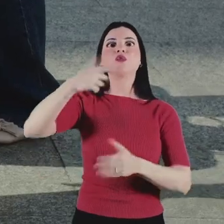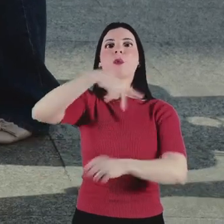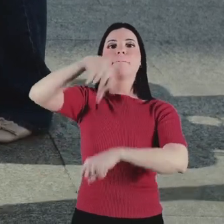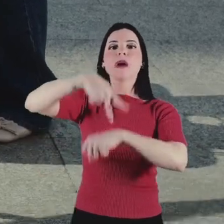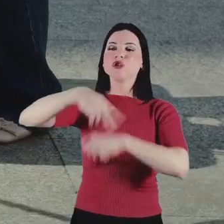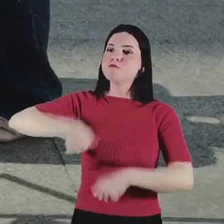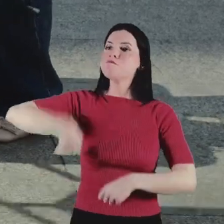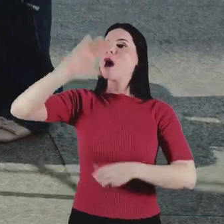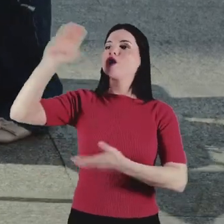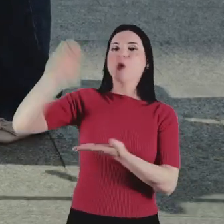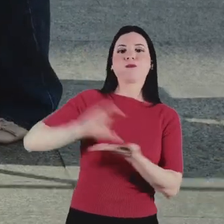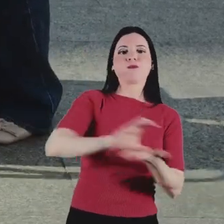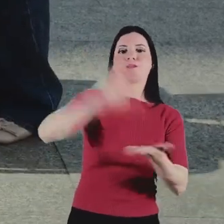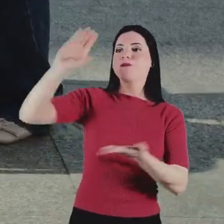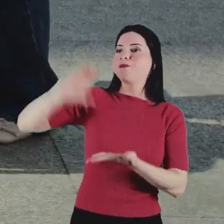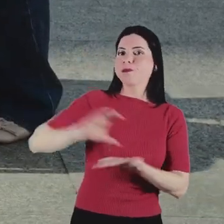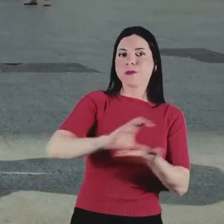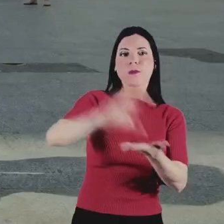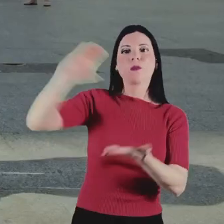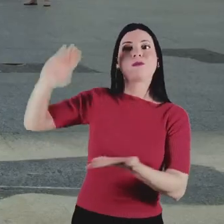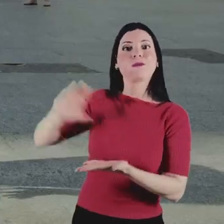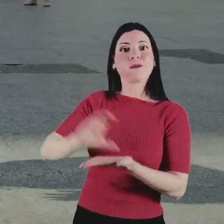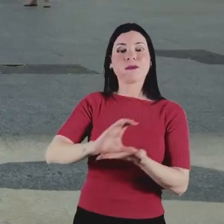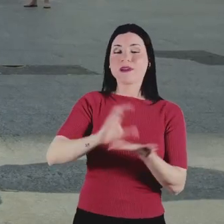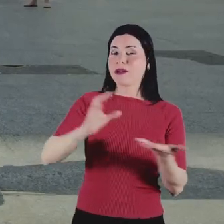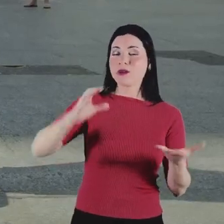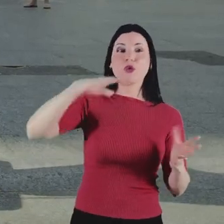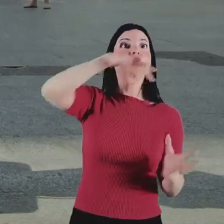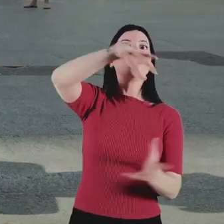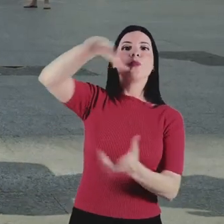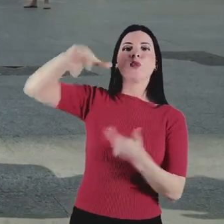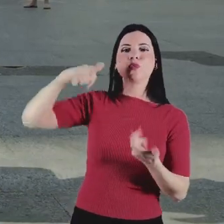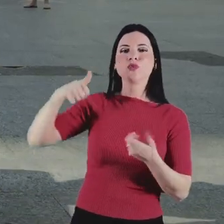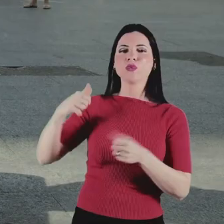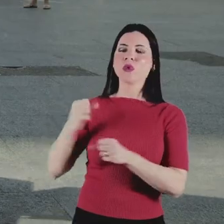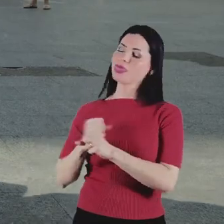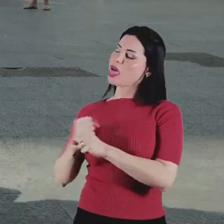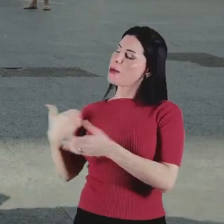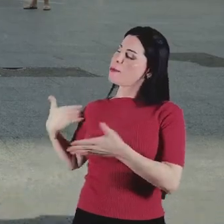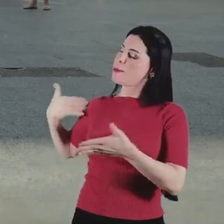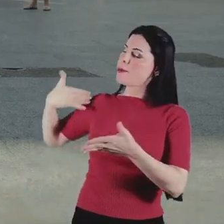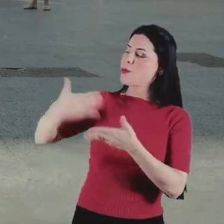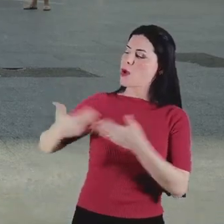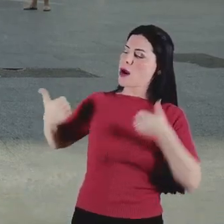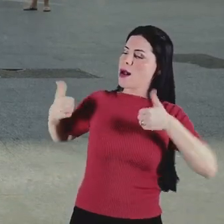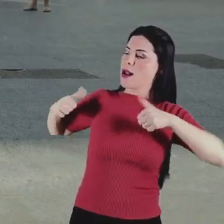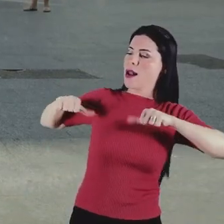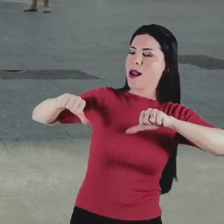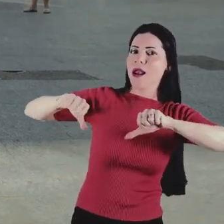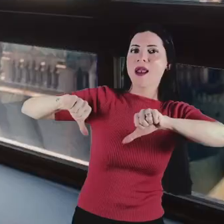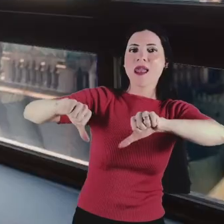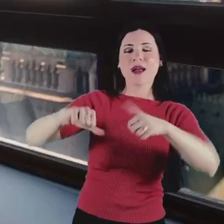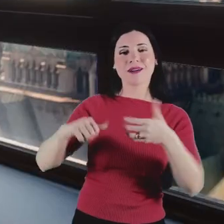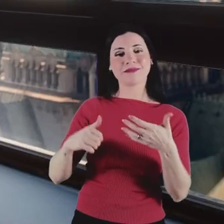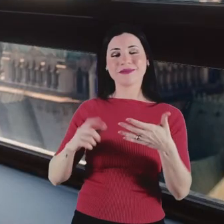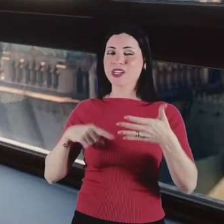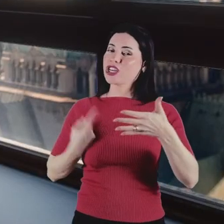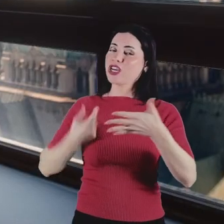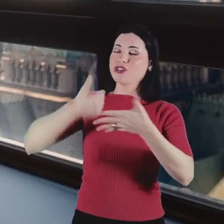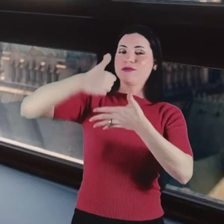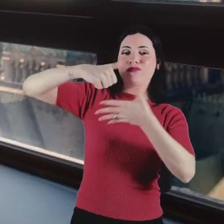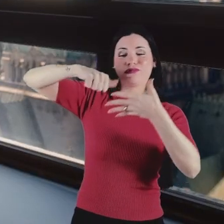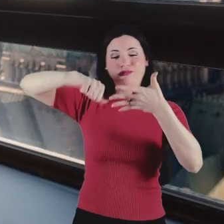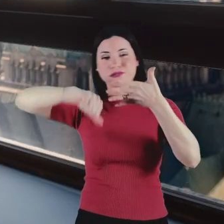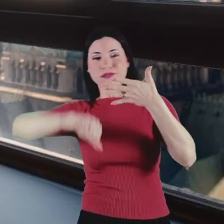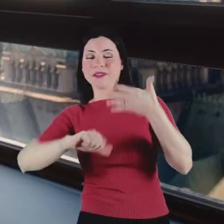Brasil já é o segundo país com maior concentração de renda do mundo. Foi piorando ao longo do tempo. Enfim,